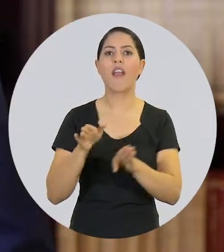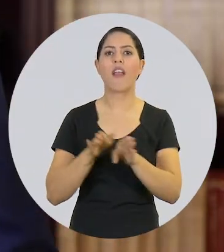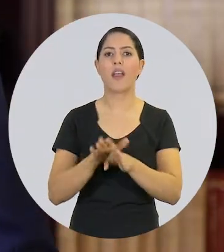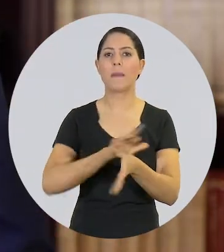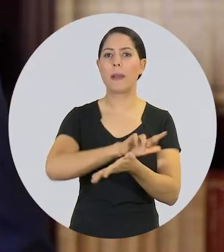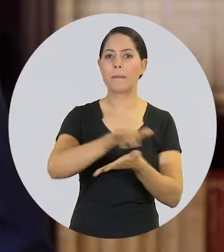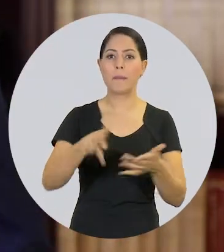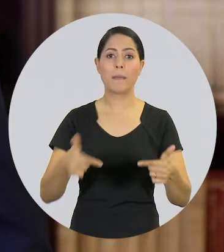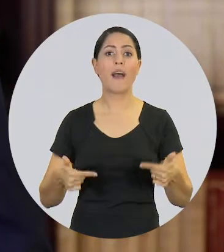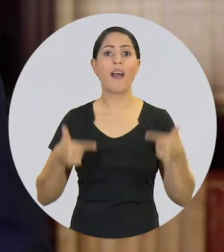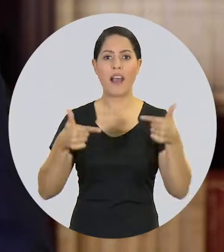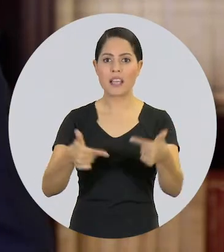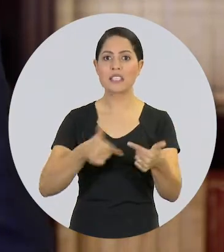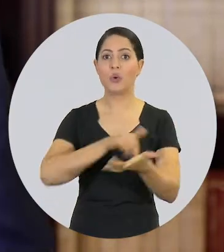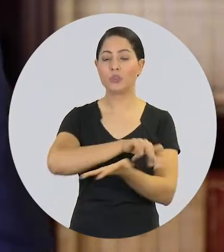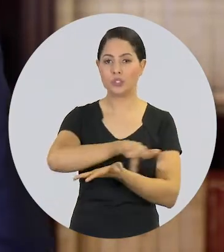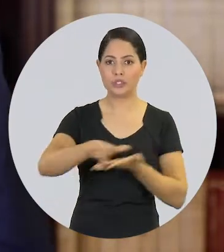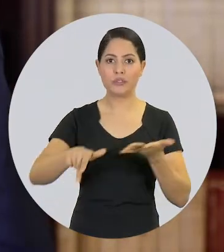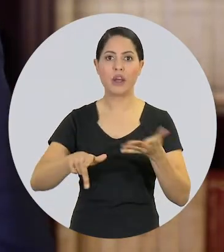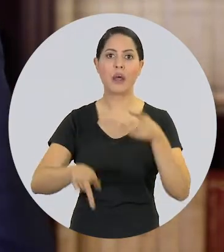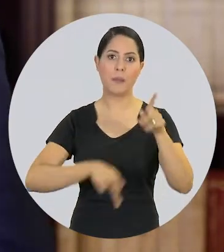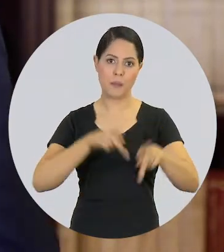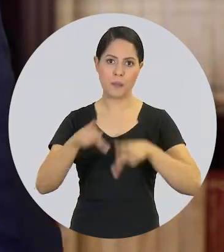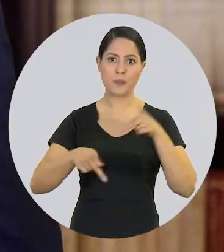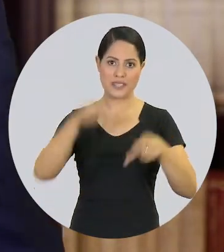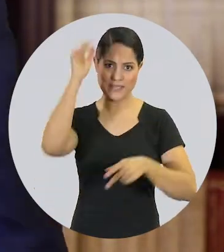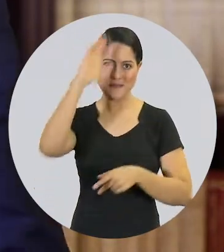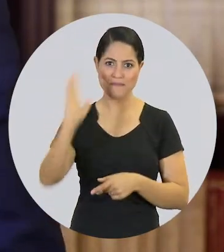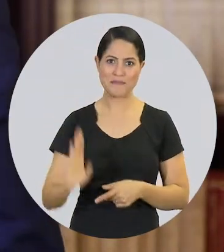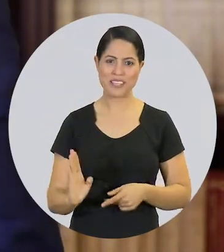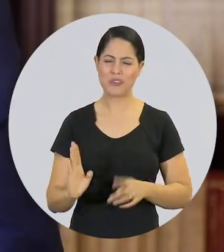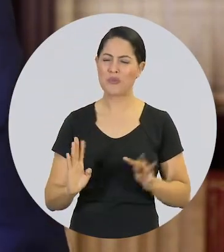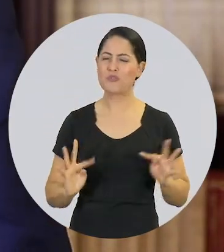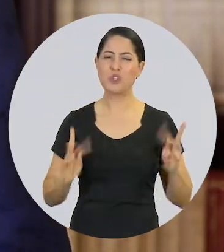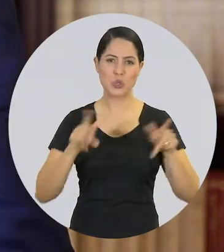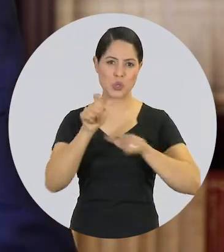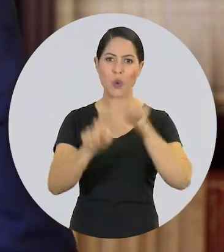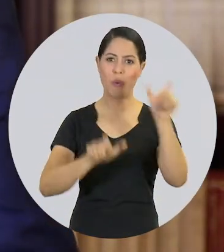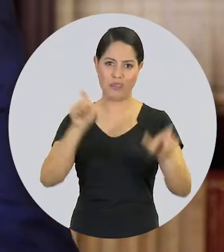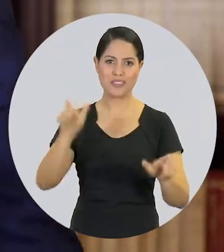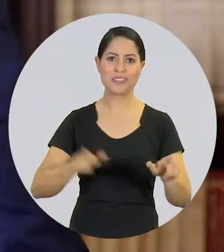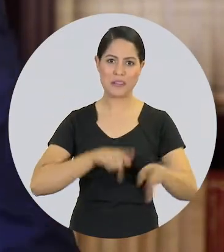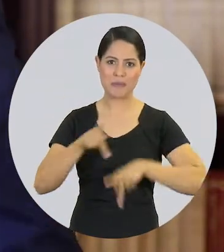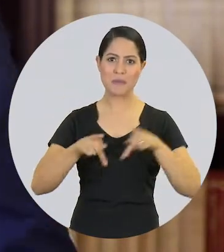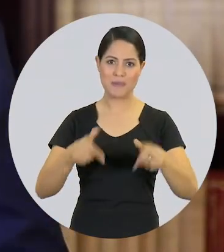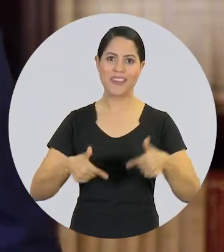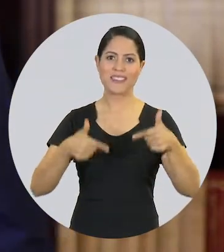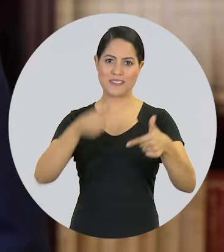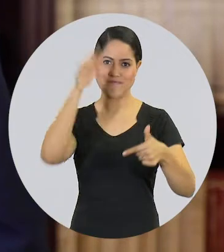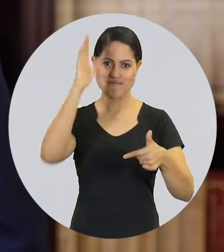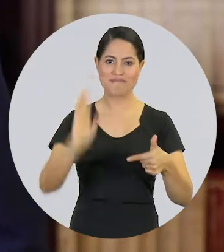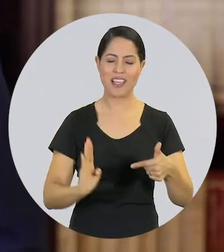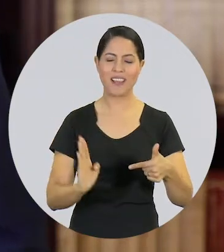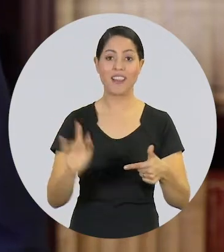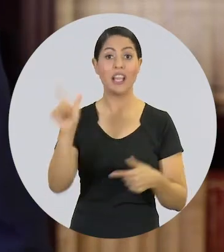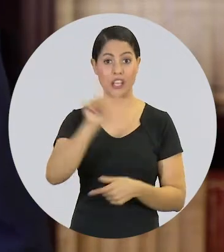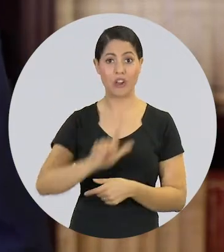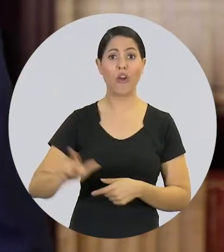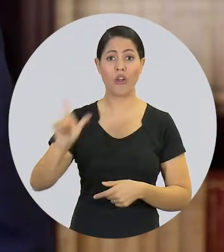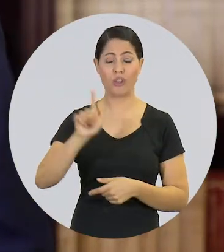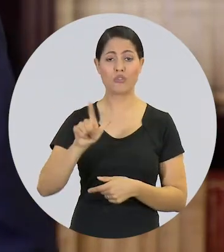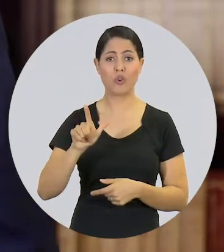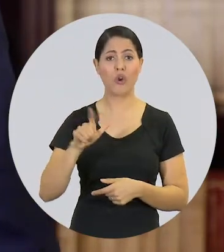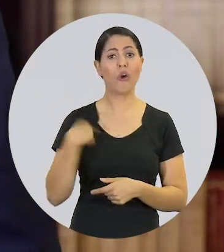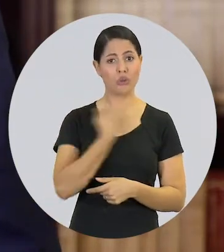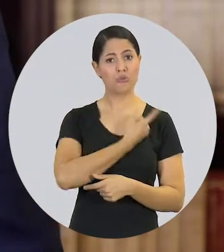orientar a atuação de todos os agentes públicos em nosso país e também de todos os cidadãos brasileiros. Sem